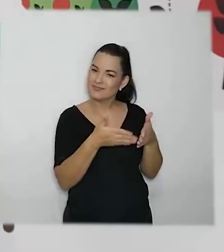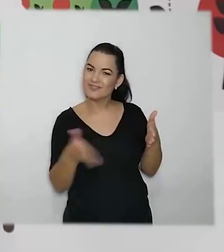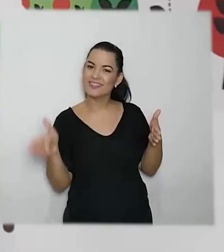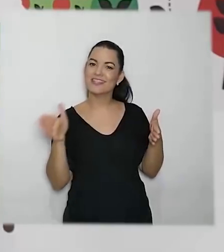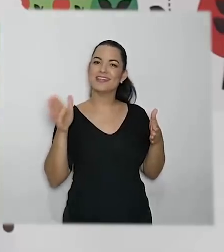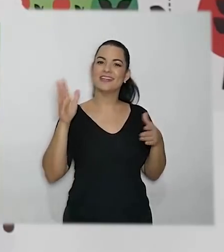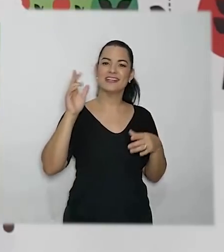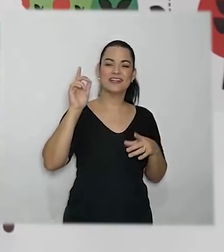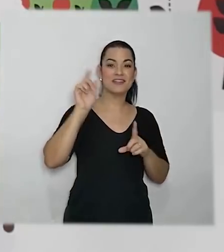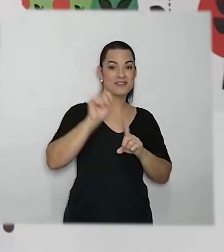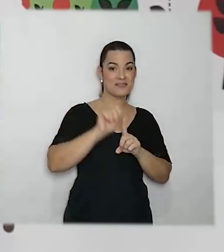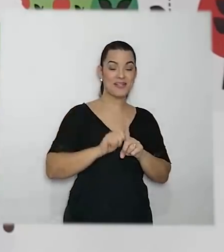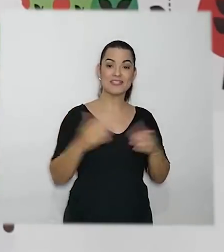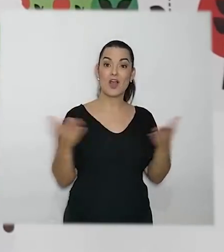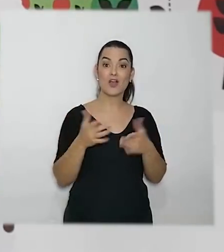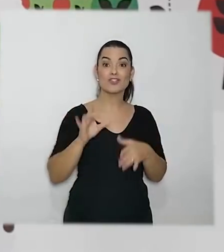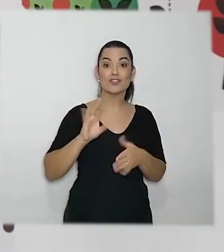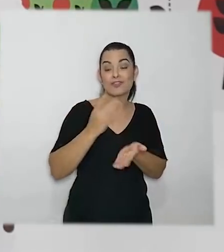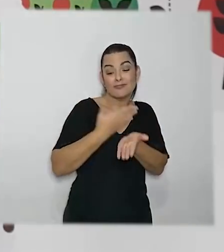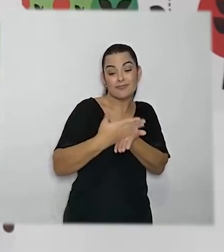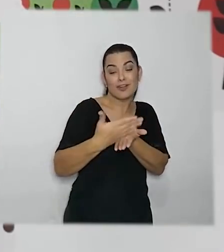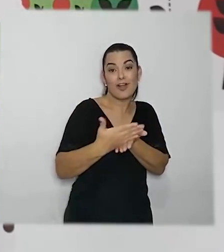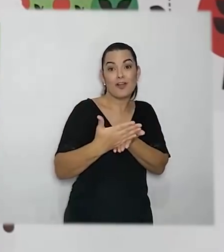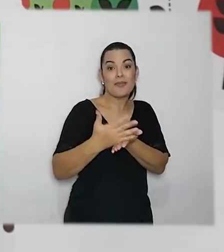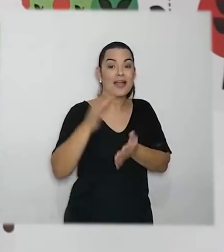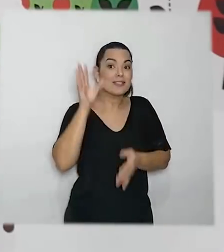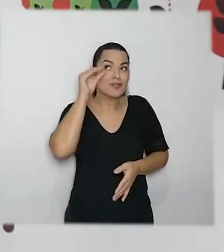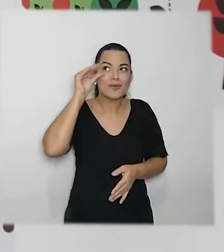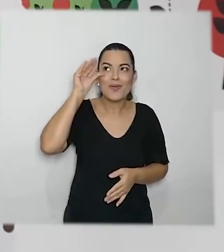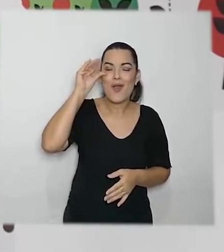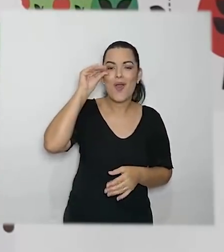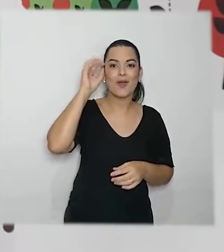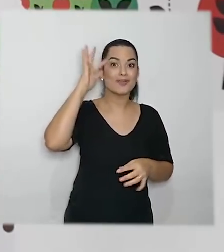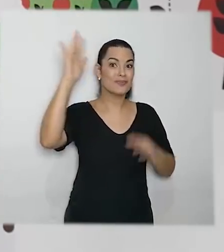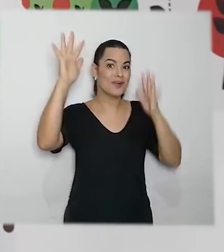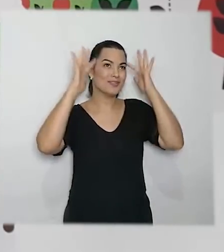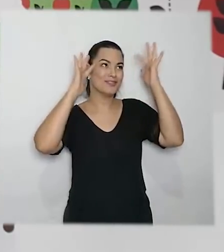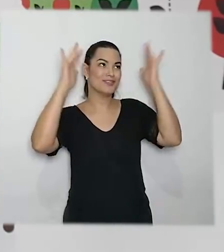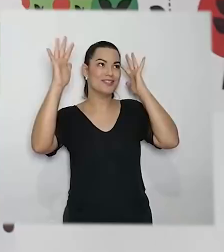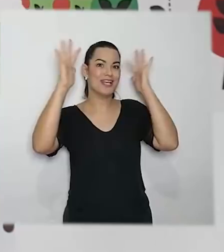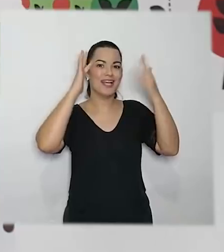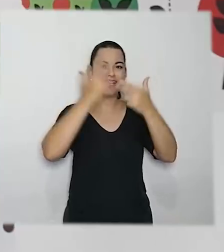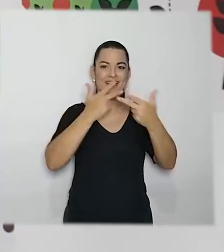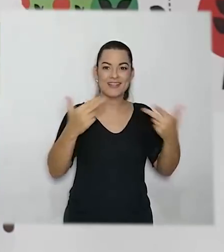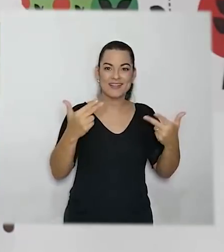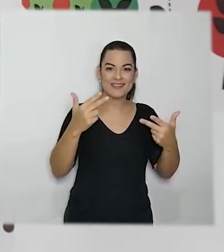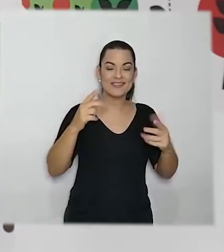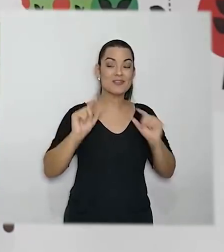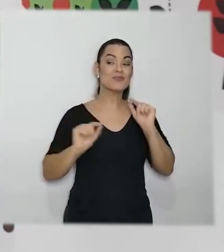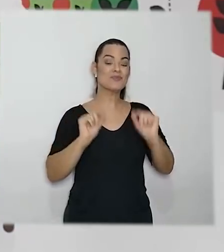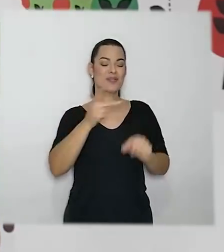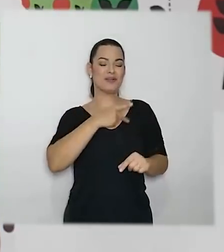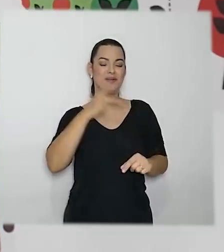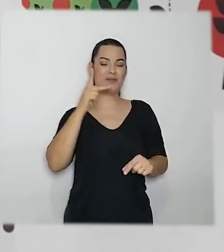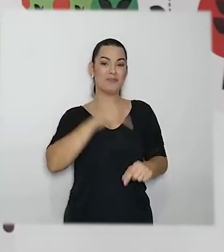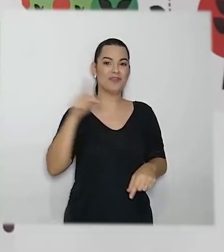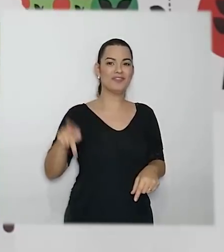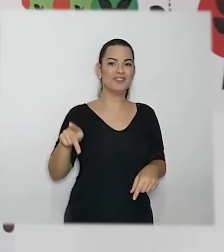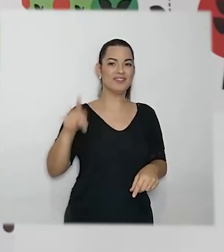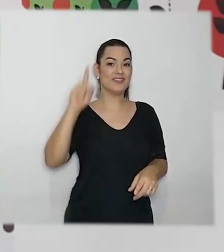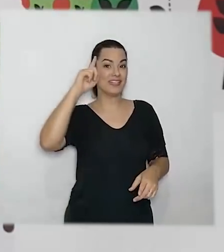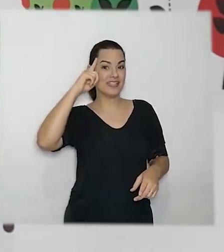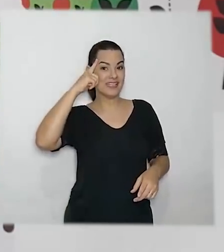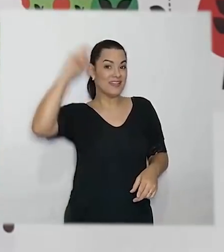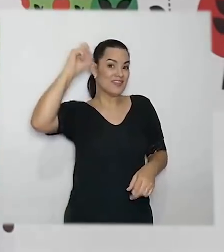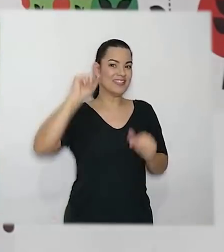ficarem aí curiosos, imaginando o que a Pro está inventando aqui para te desafiar. E eu já vou